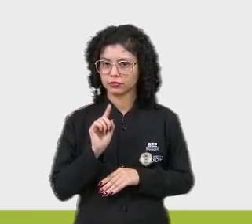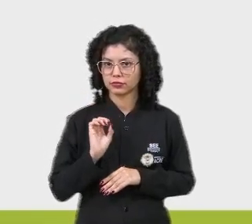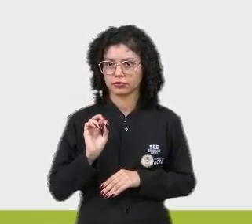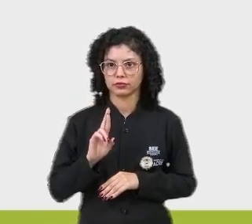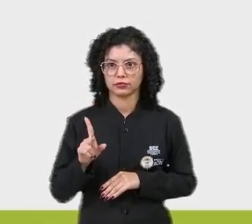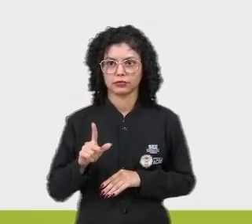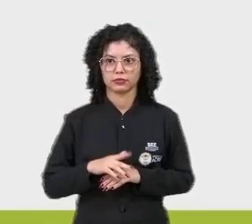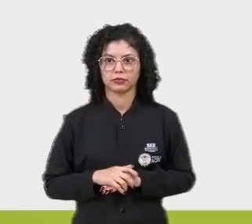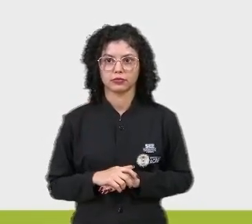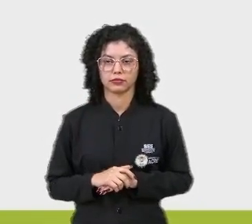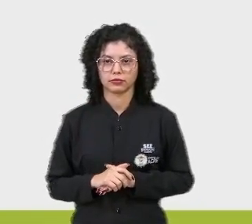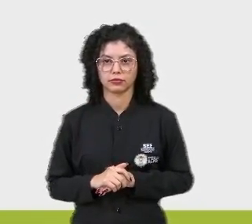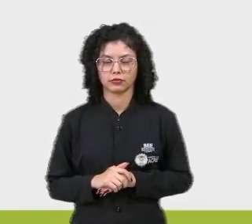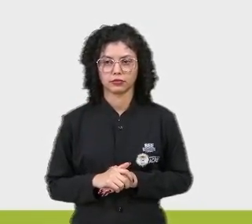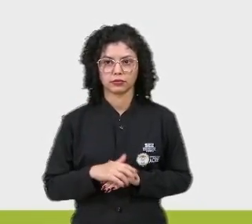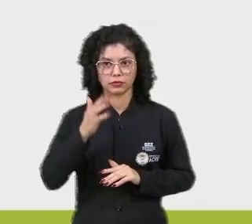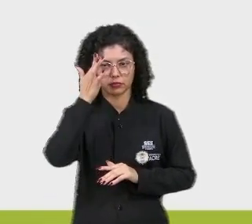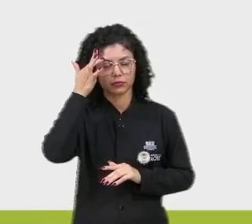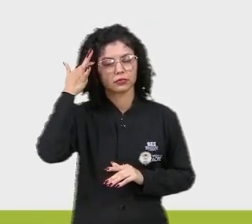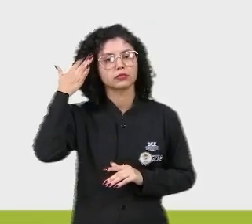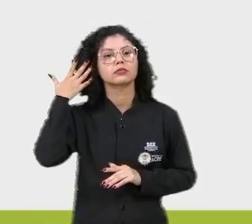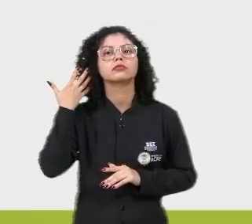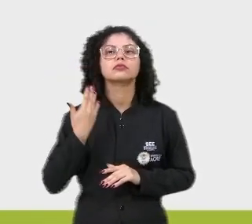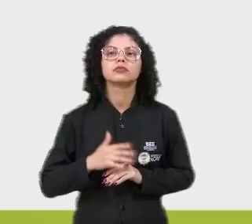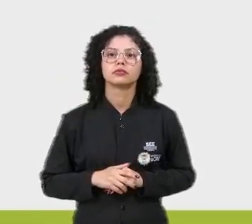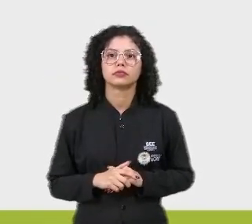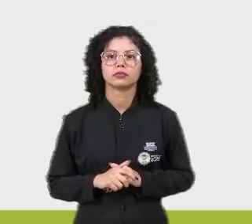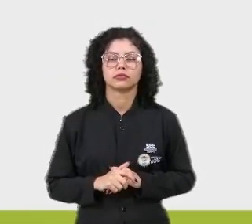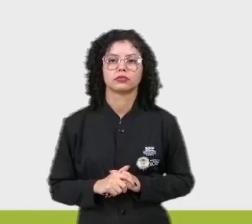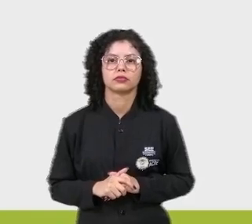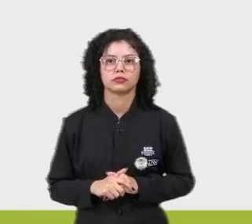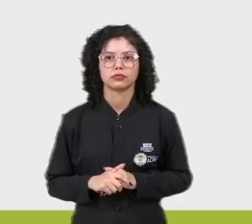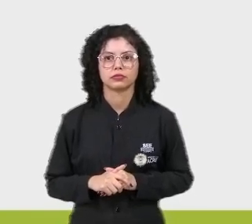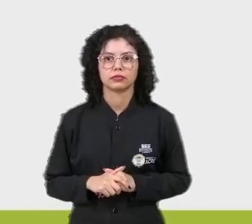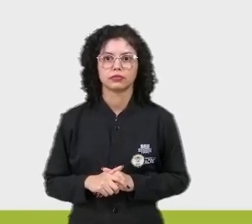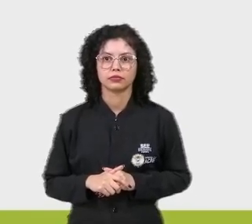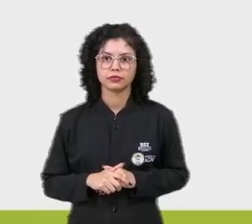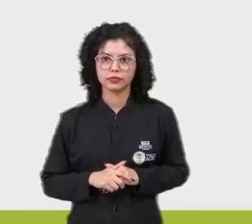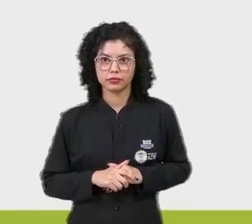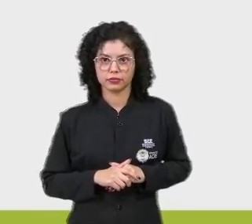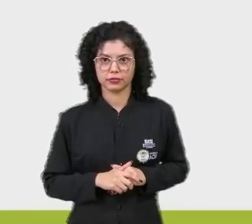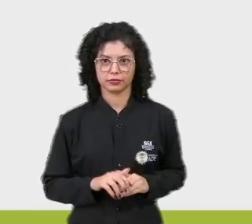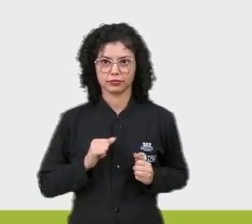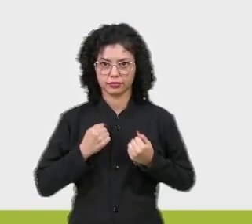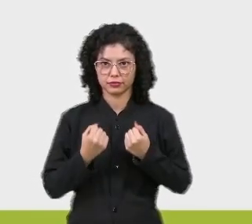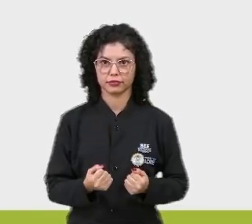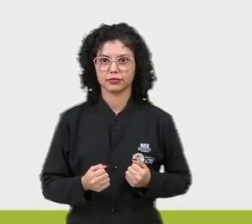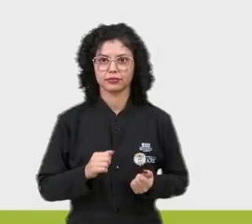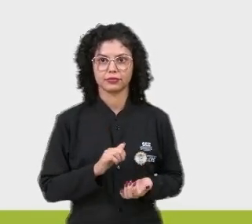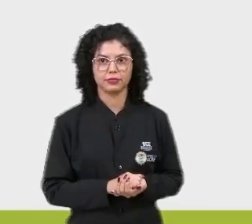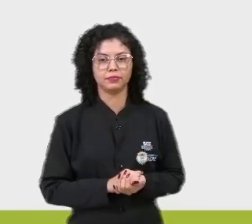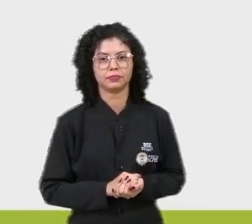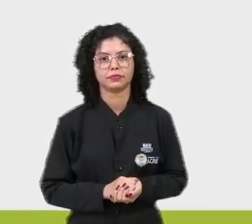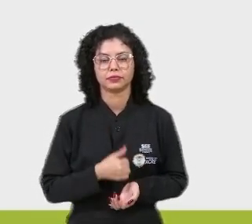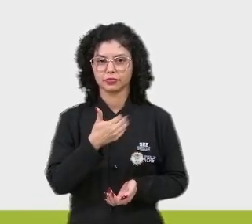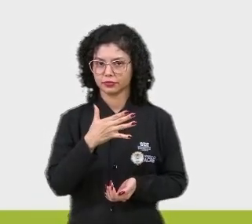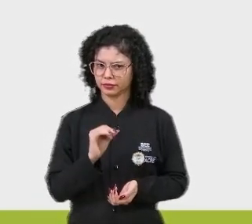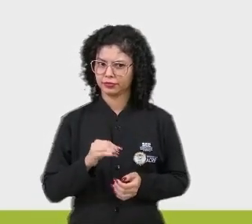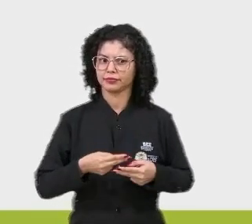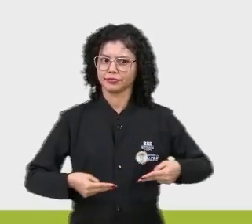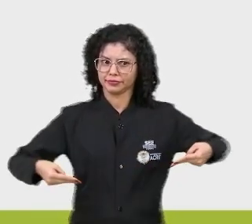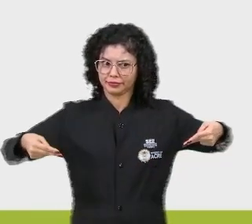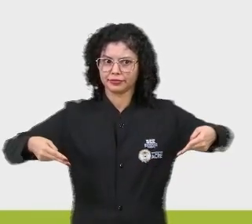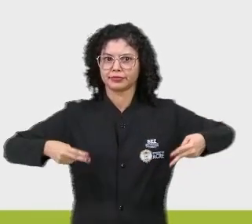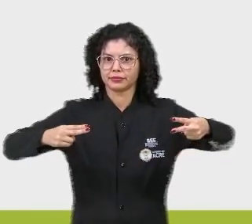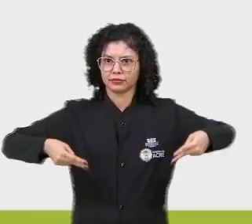rede desse grupo familiar dele aí quero ver uma rede com tanta resistência Hein gente caber 10 pessoas numa